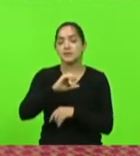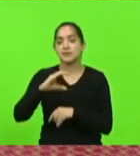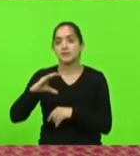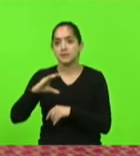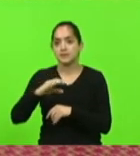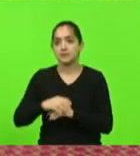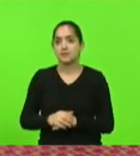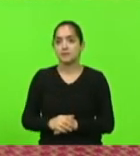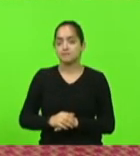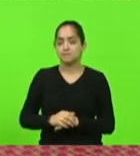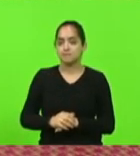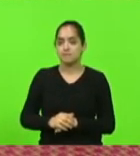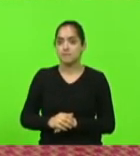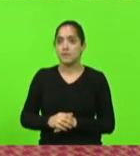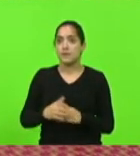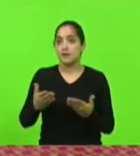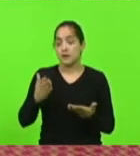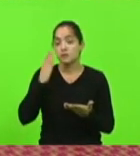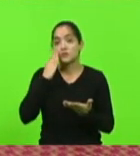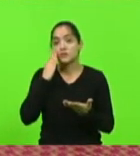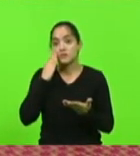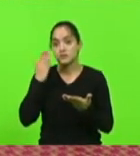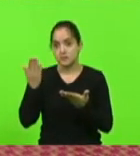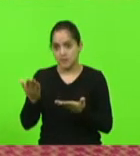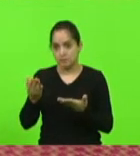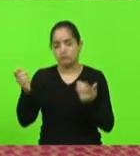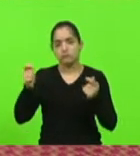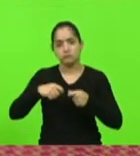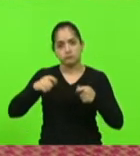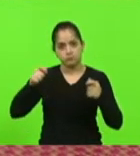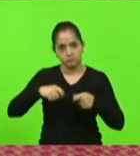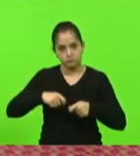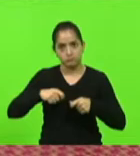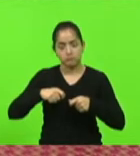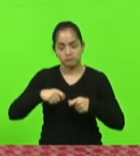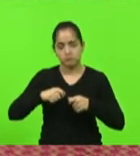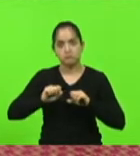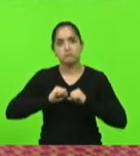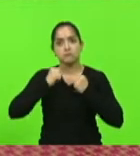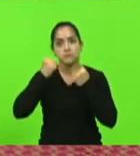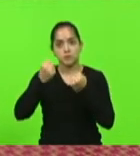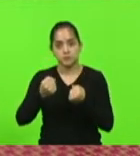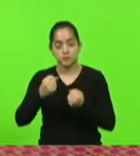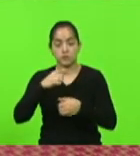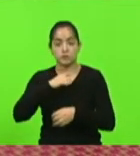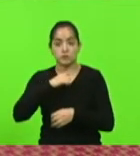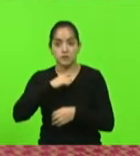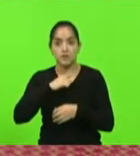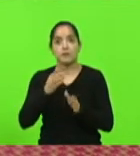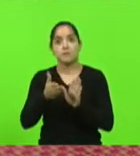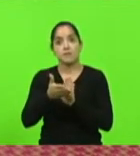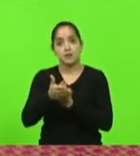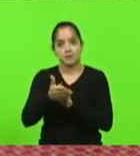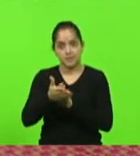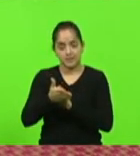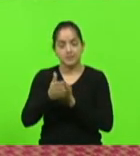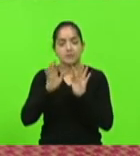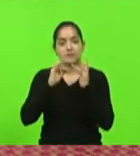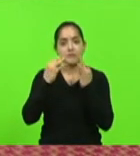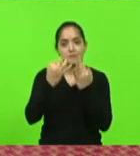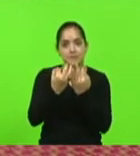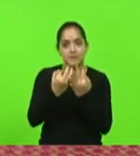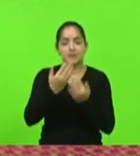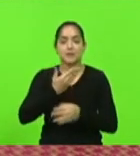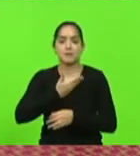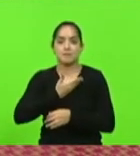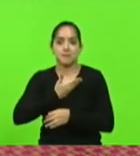e brasileira. Sabemos da sua competência e determinação. Parabenizar seus familiares,